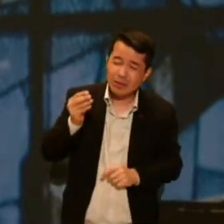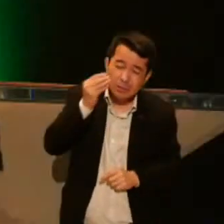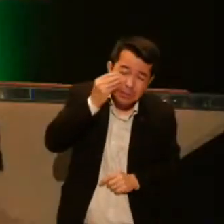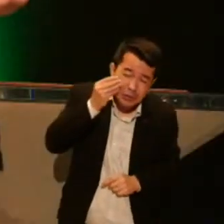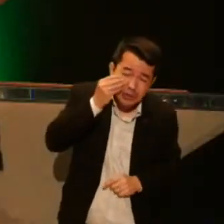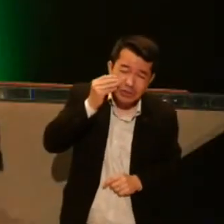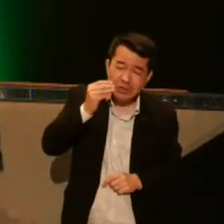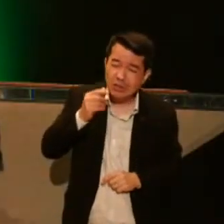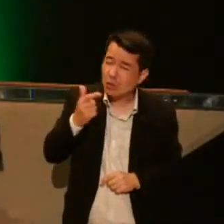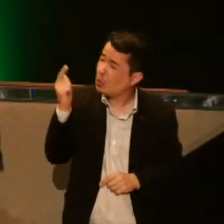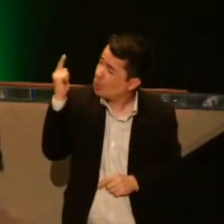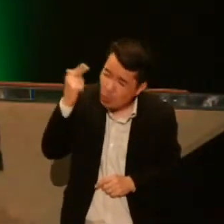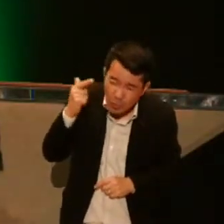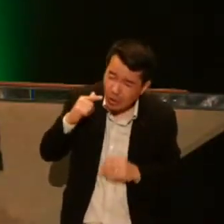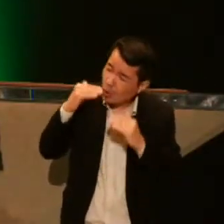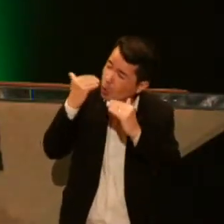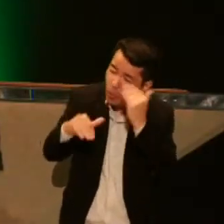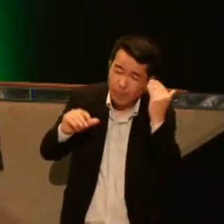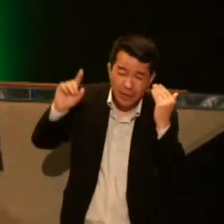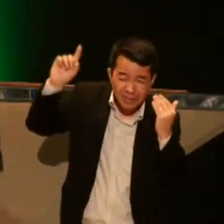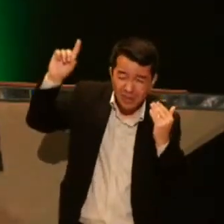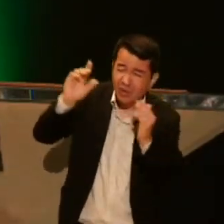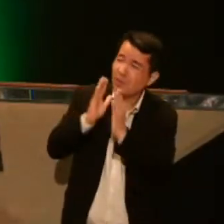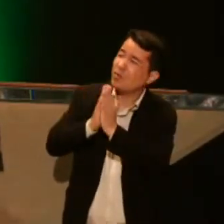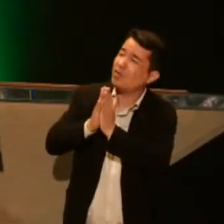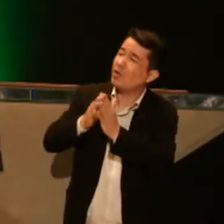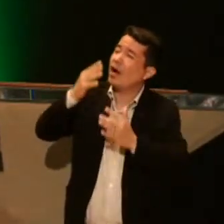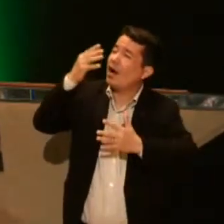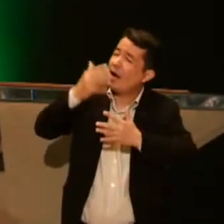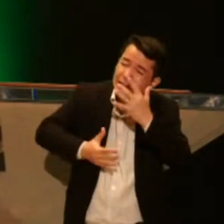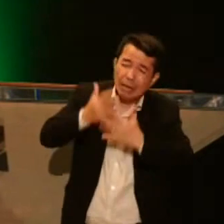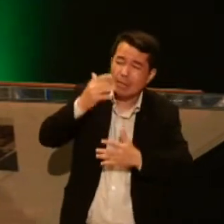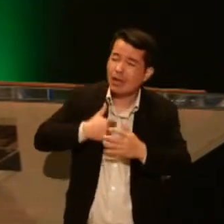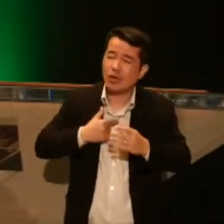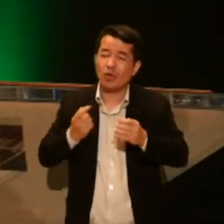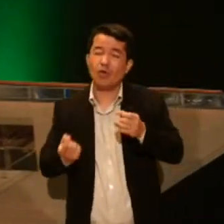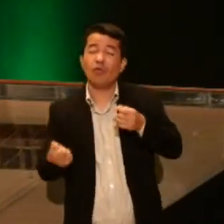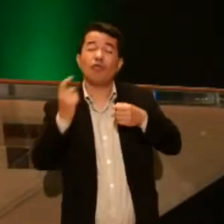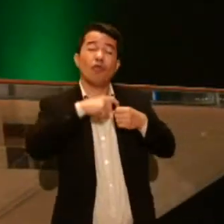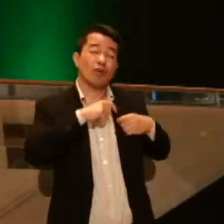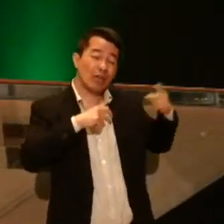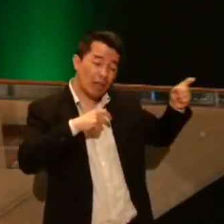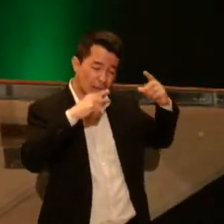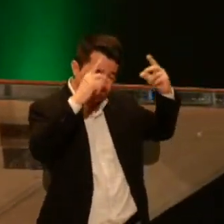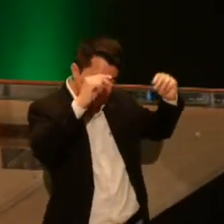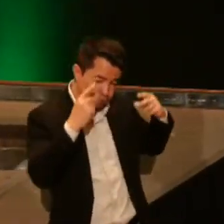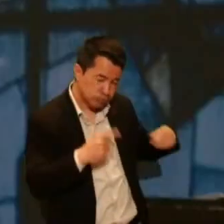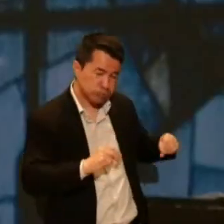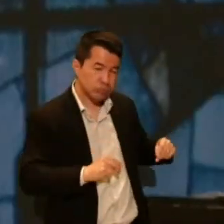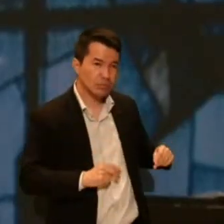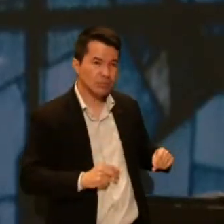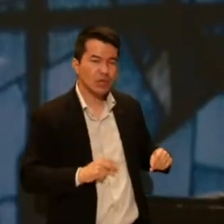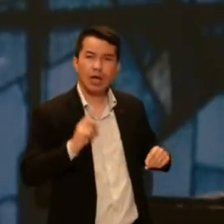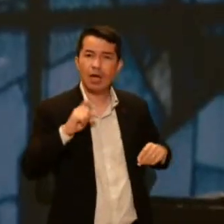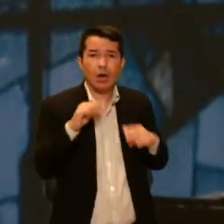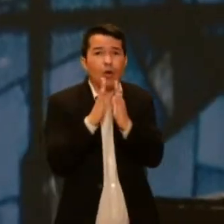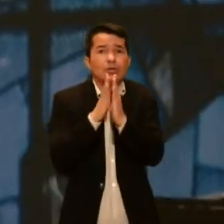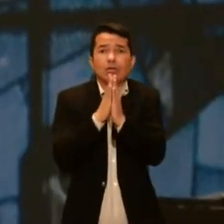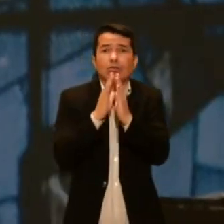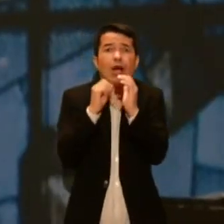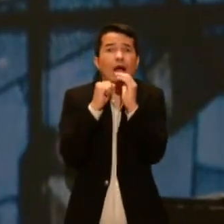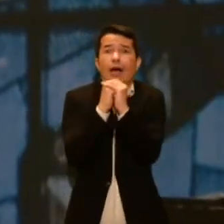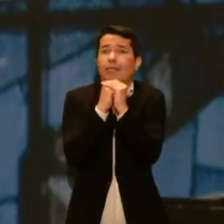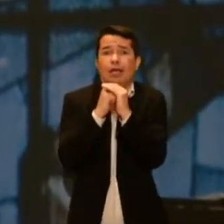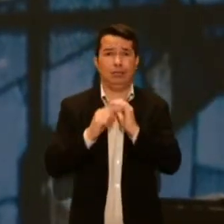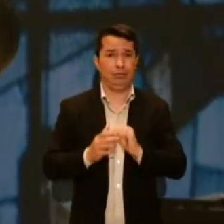teu caminho, me impede de voltar naquele lugar. Essa foi a oração dela. Sabe